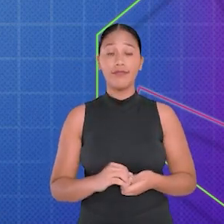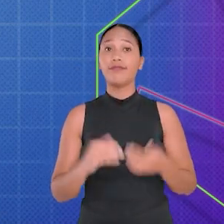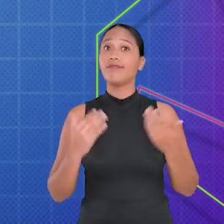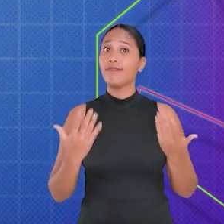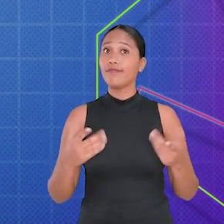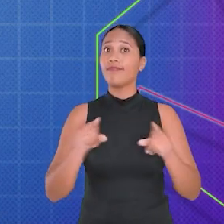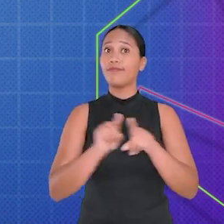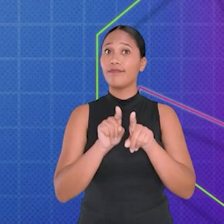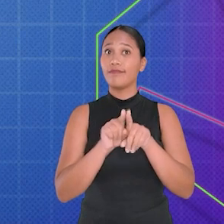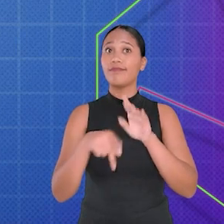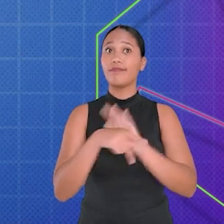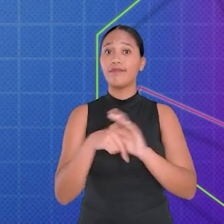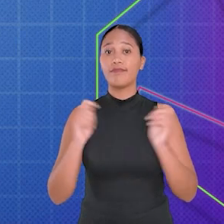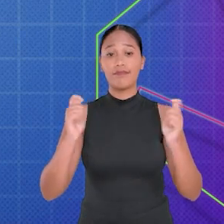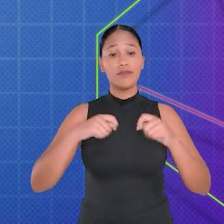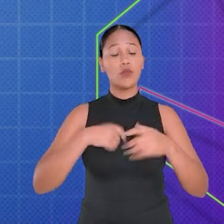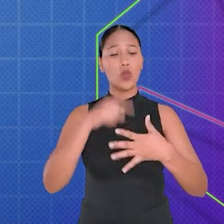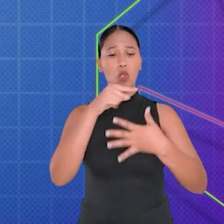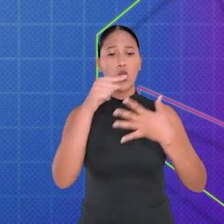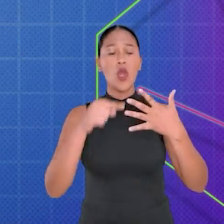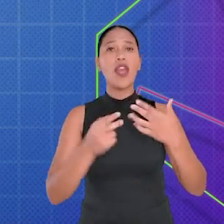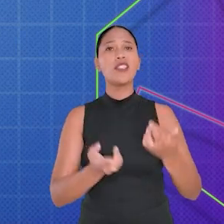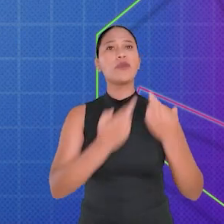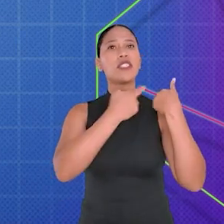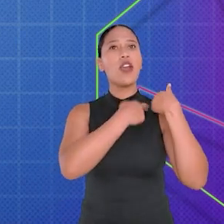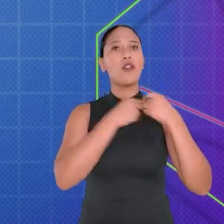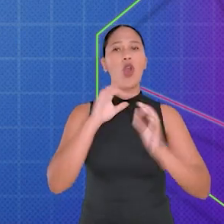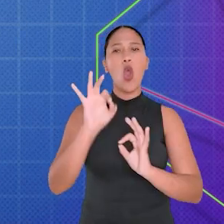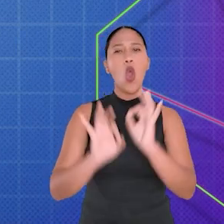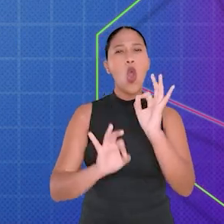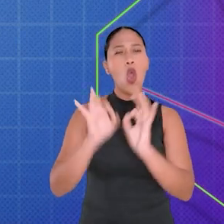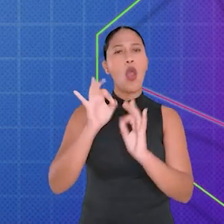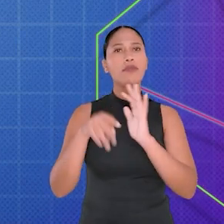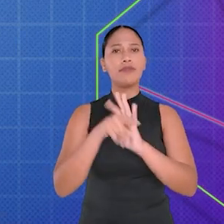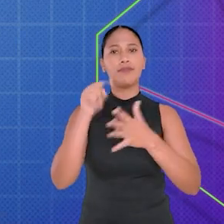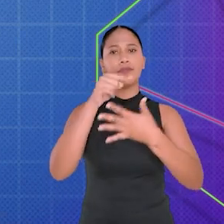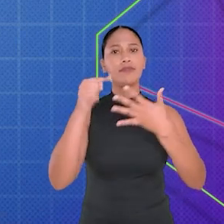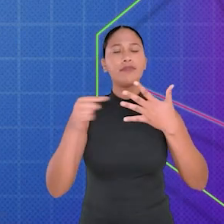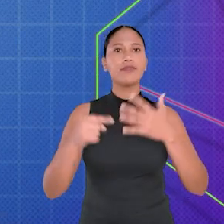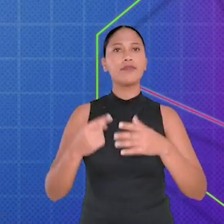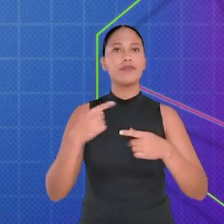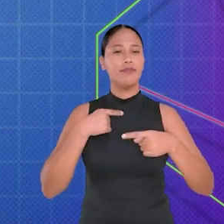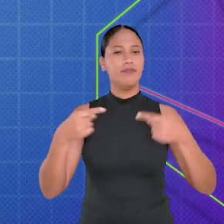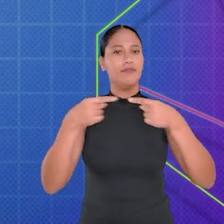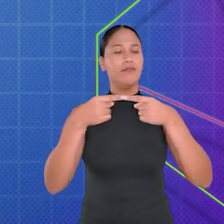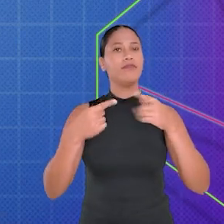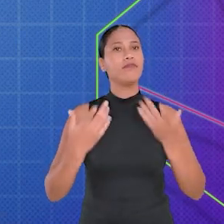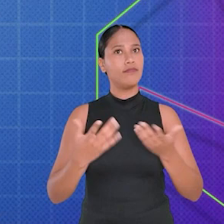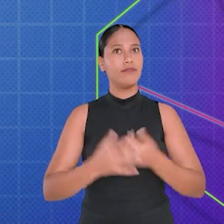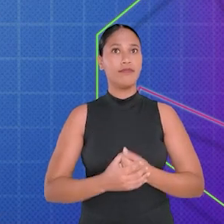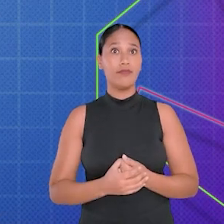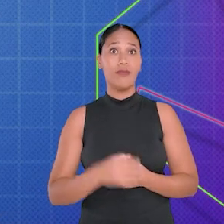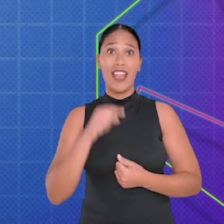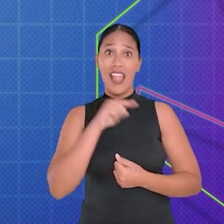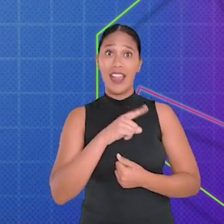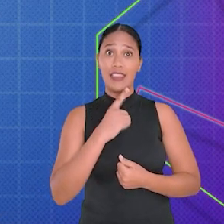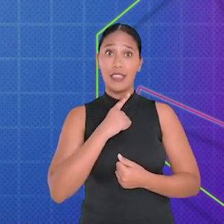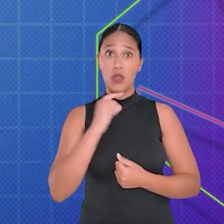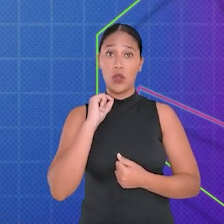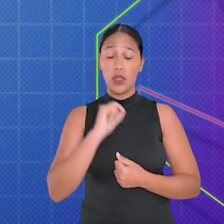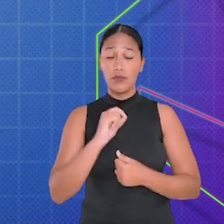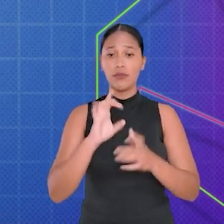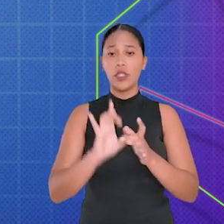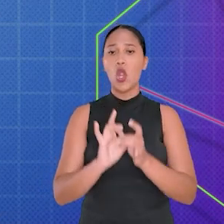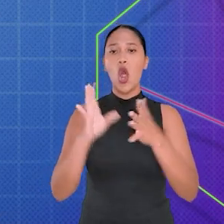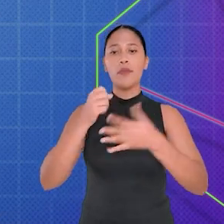envolvente. Por sua vez, as composições gráficas são responsáveis por organizar os elementos dos jogos de forma agradável e funcional para o jogador.